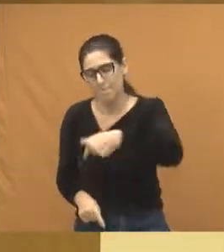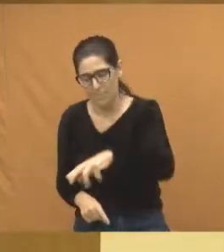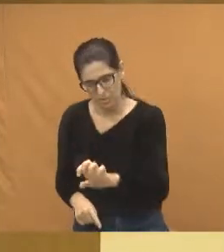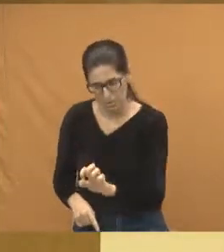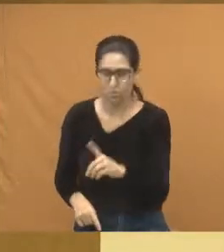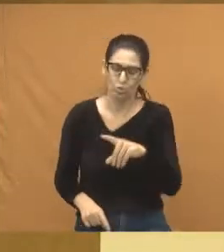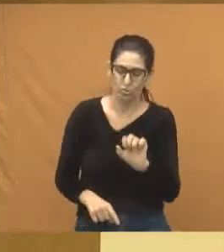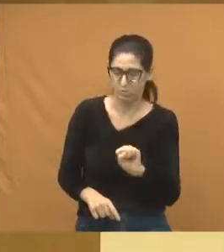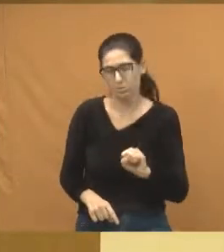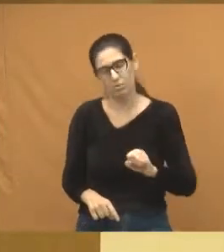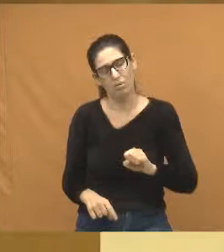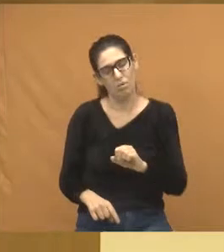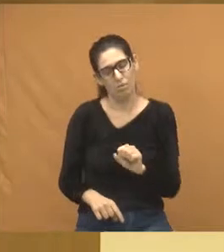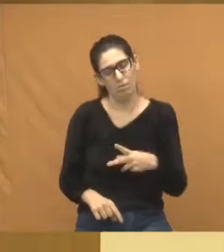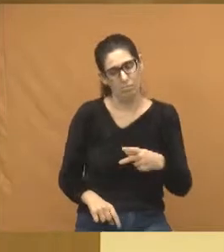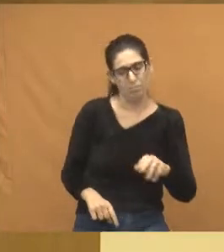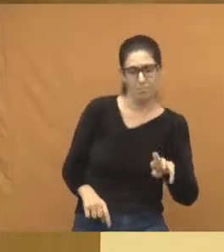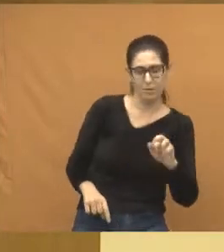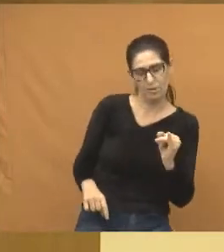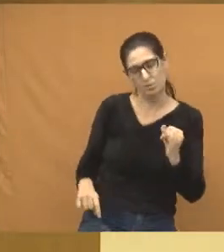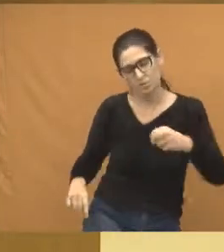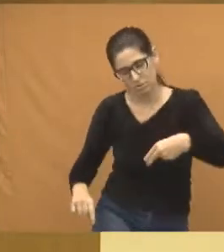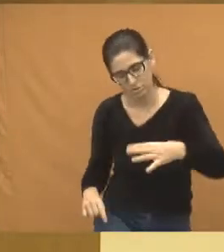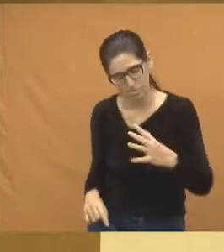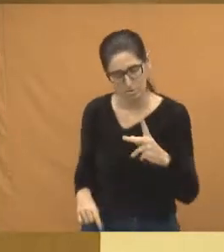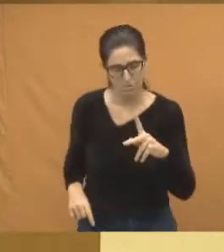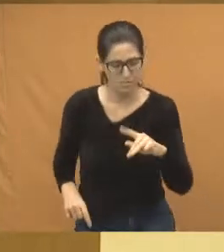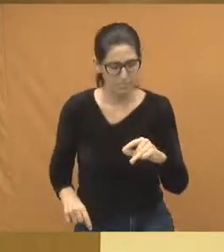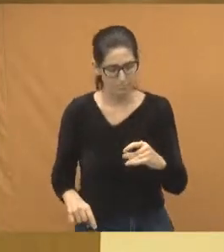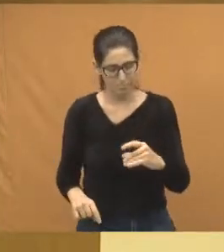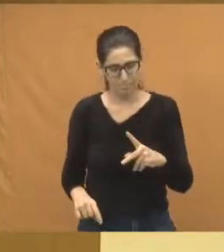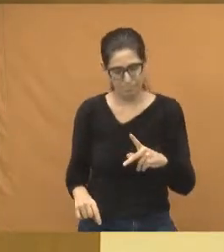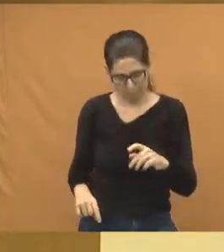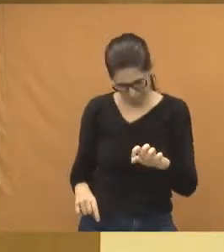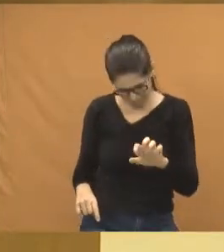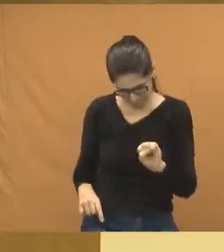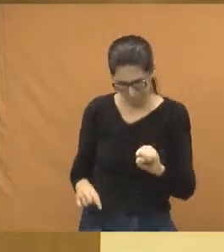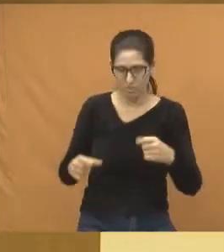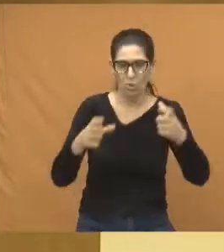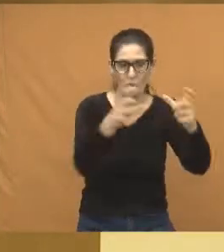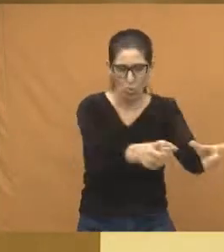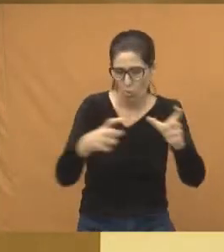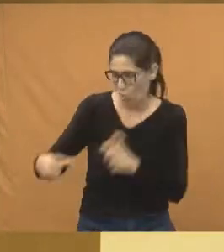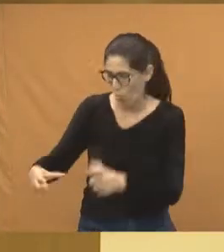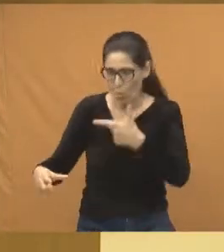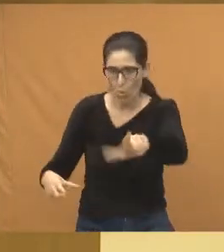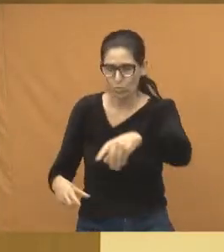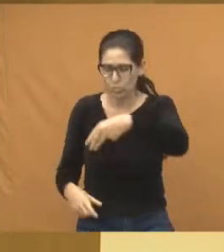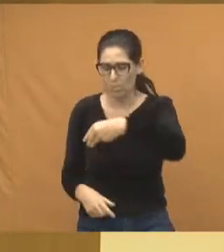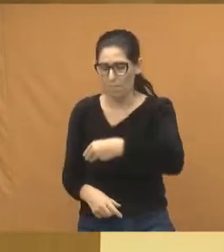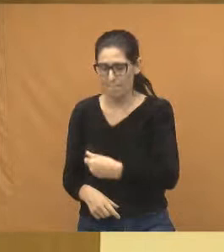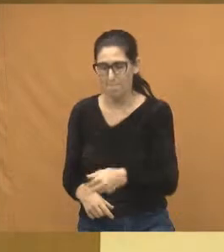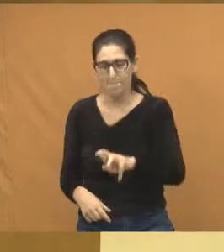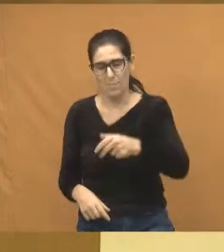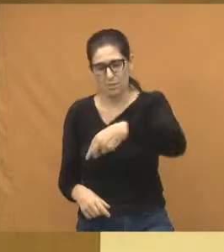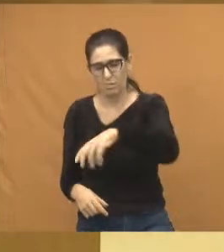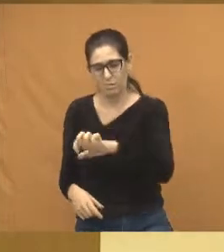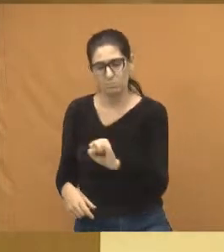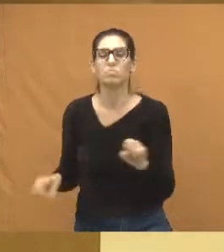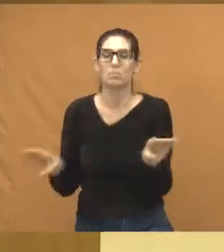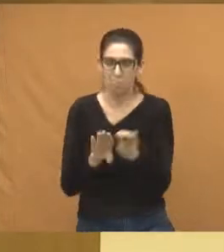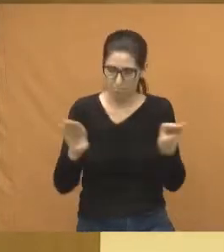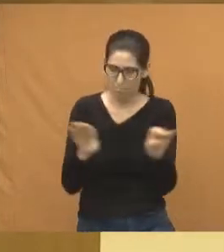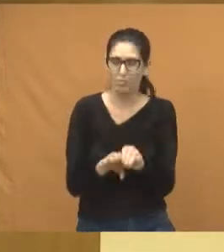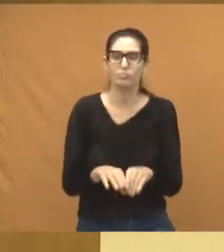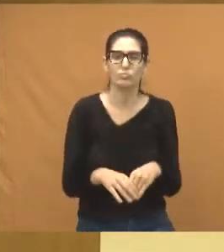piscinão do Jardim do Marquês. A empresa já está ali, conversei com um funcionário da empresa, a Ingebras Engenharia,